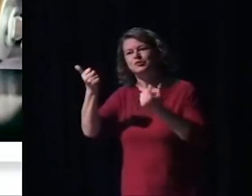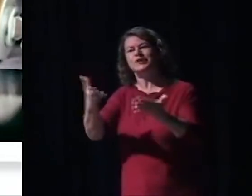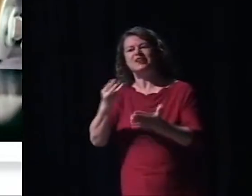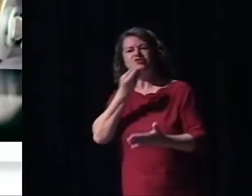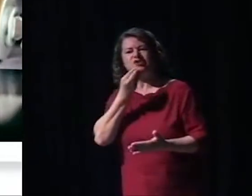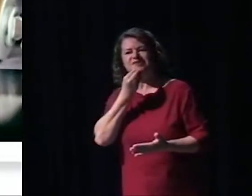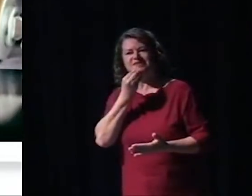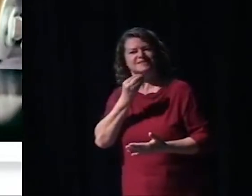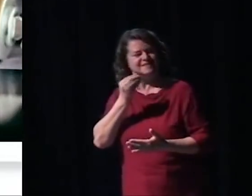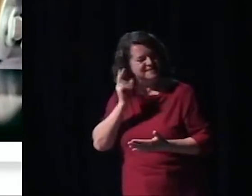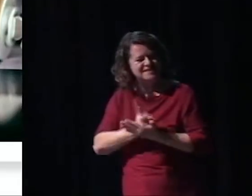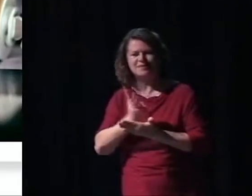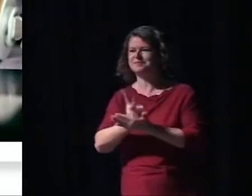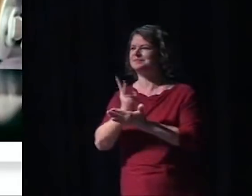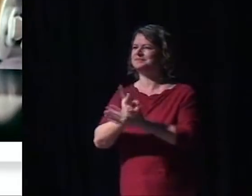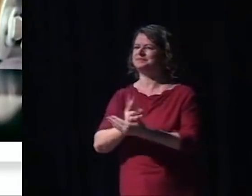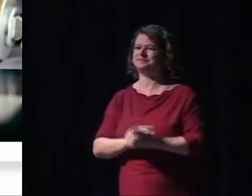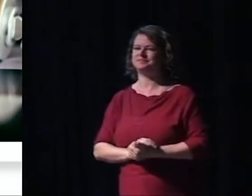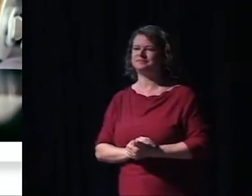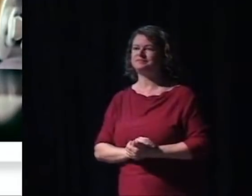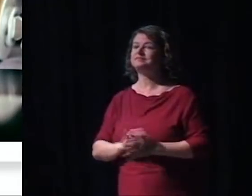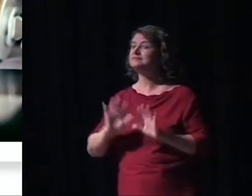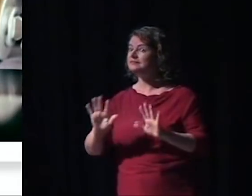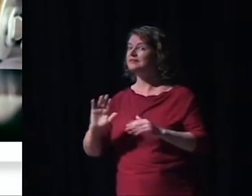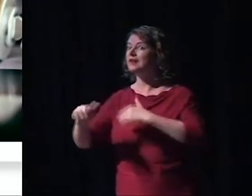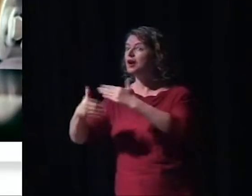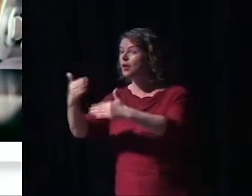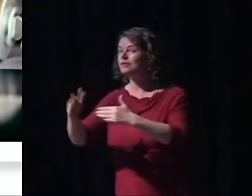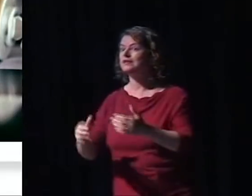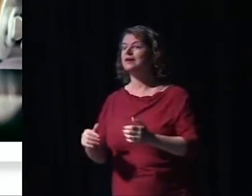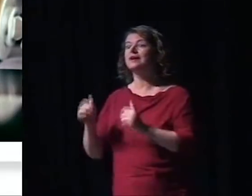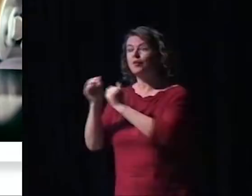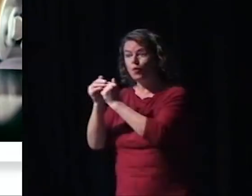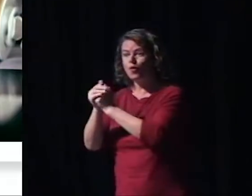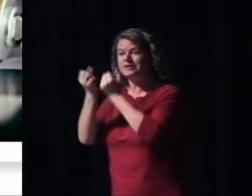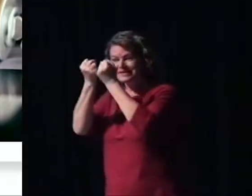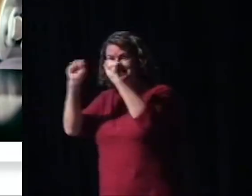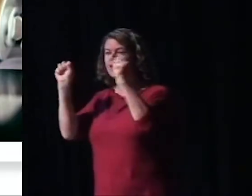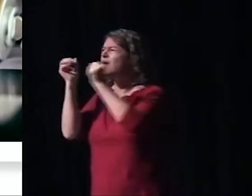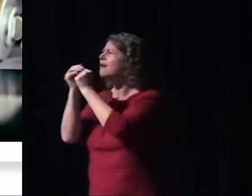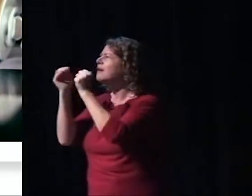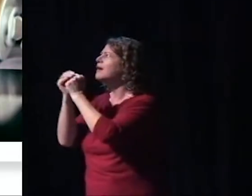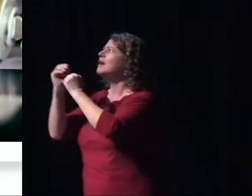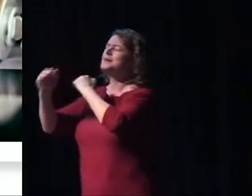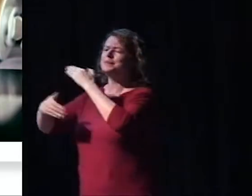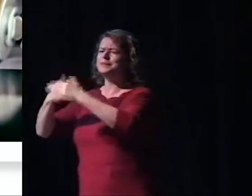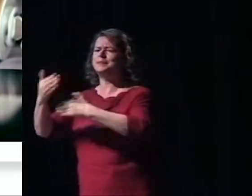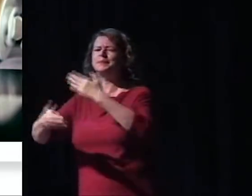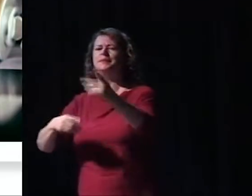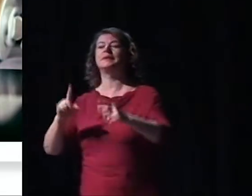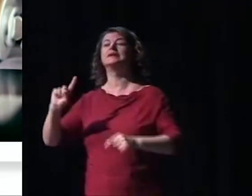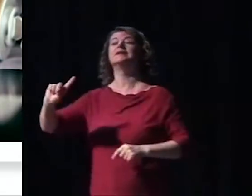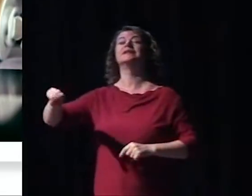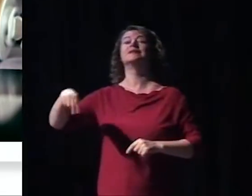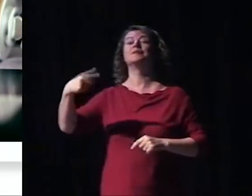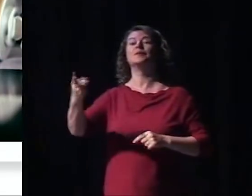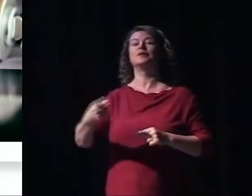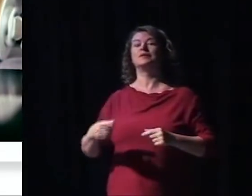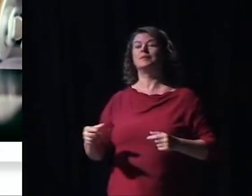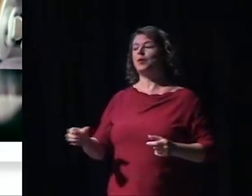colunas centrais, sobre as quais o templo se firmava, apoiando-se nelas, tendo a mão direita uma coluna e a esquerda na outra,